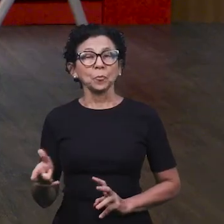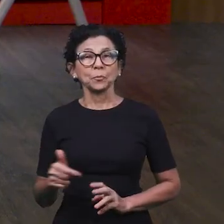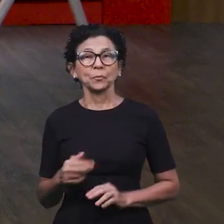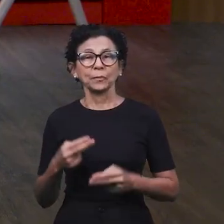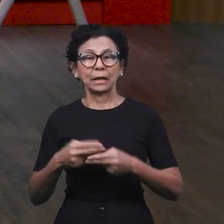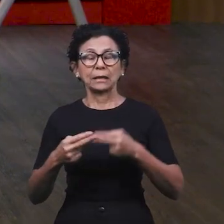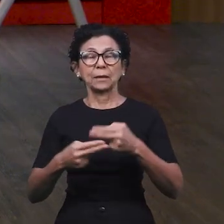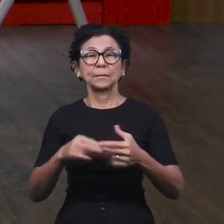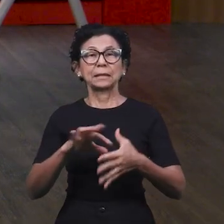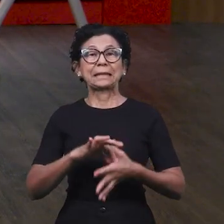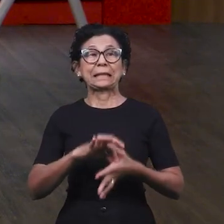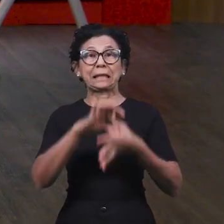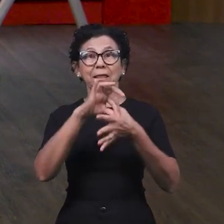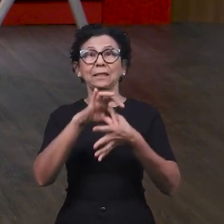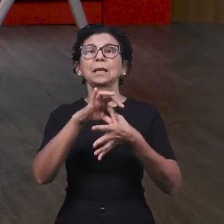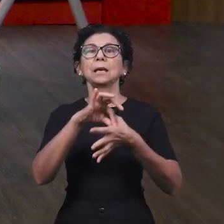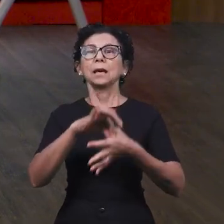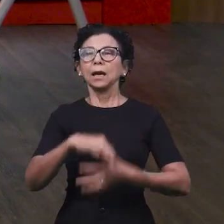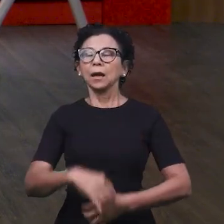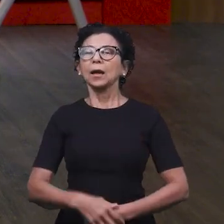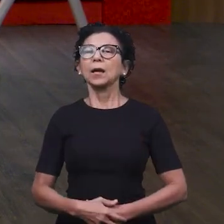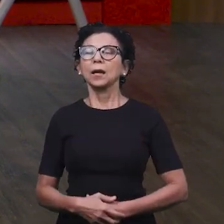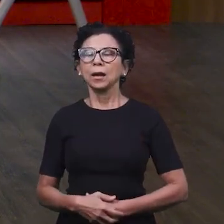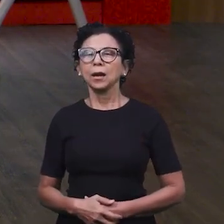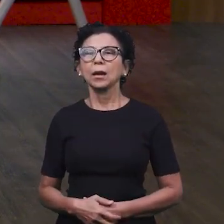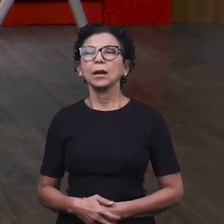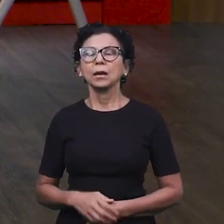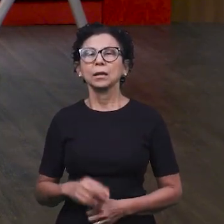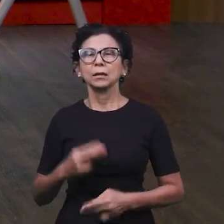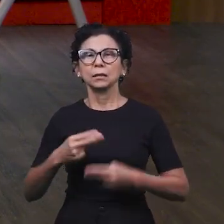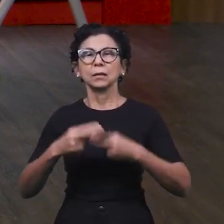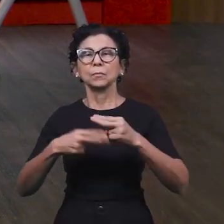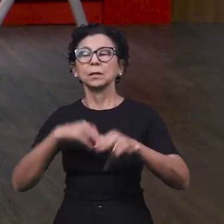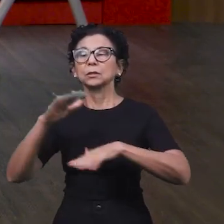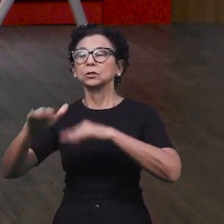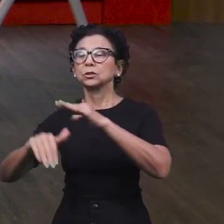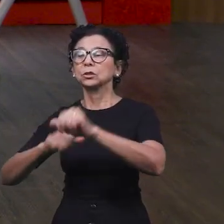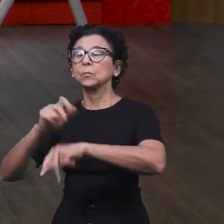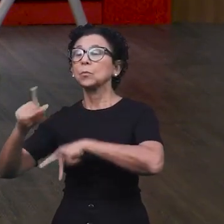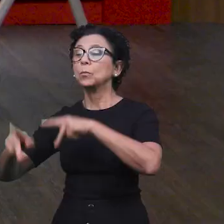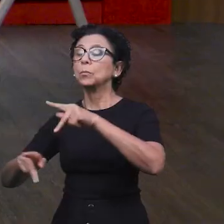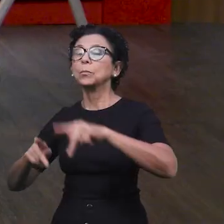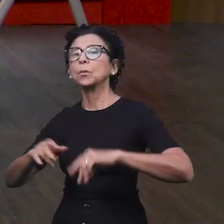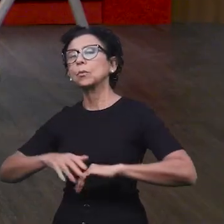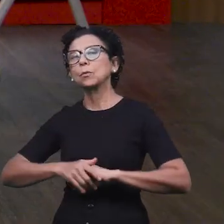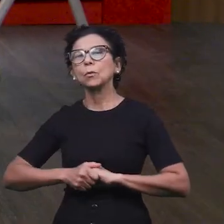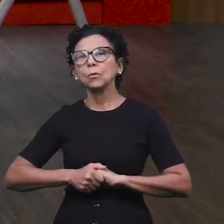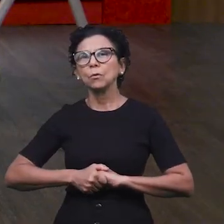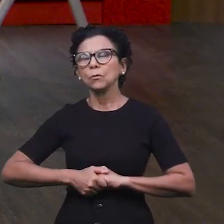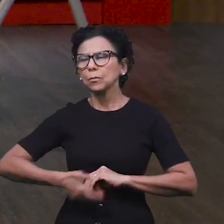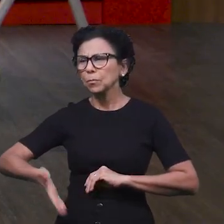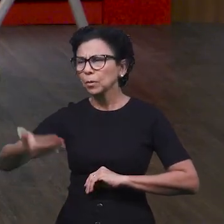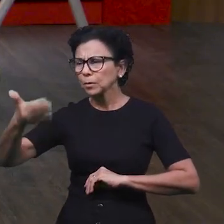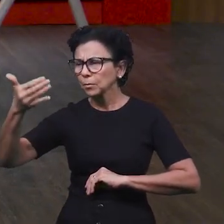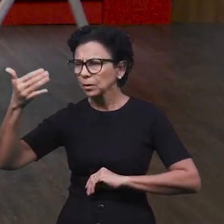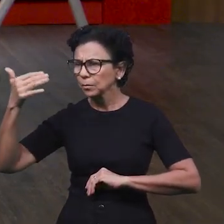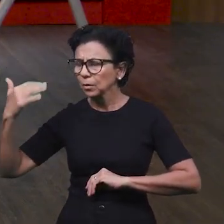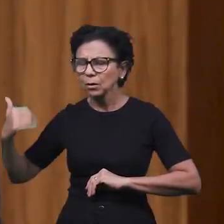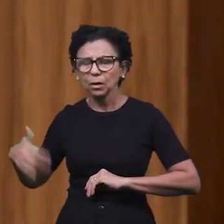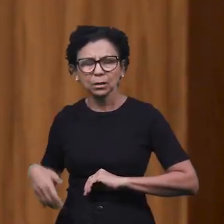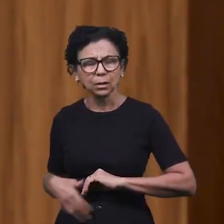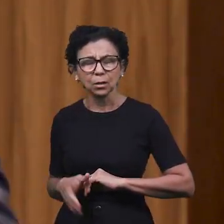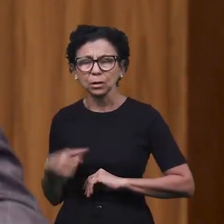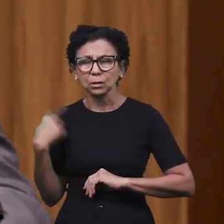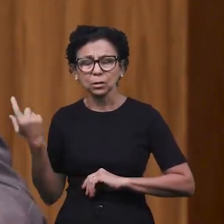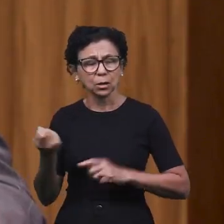liderança. O Neemias chama o povo, as pessoas ali, faz um convite, faz uma mobilização.